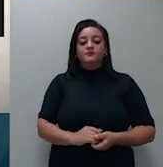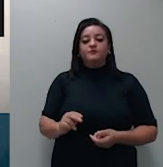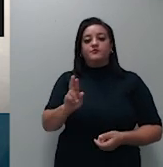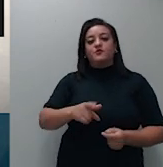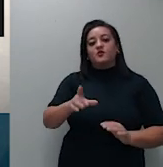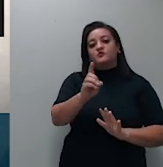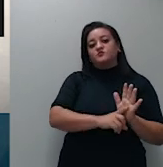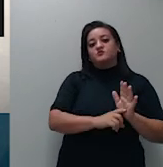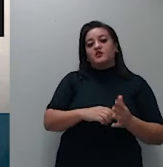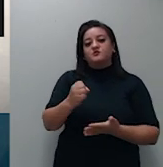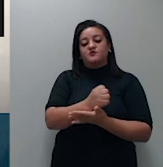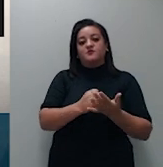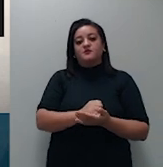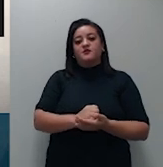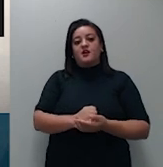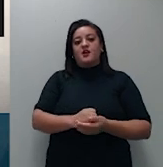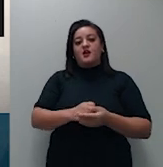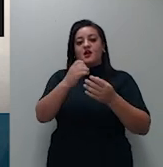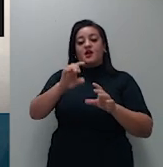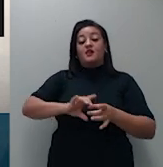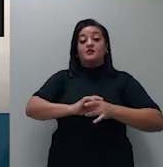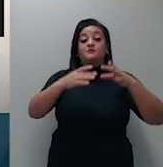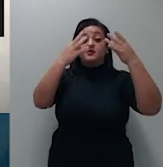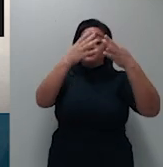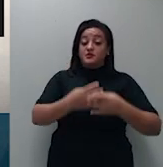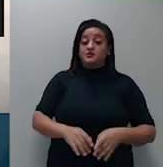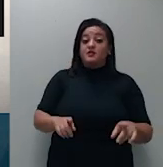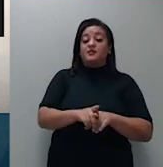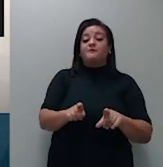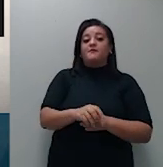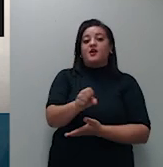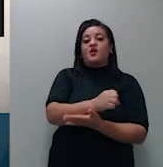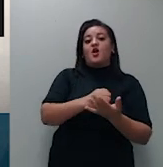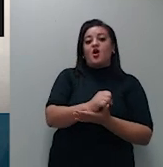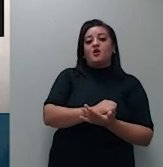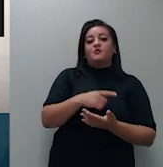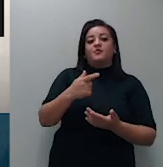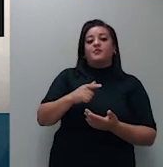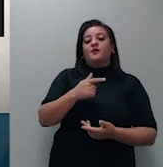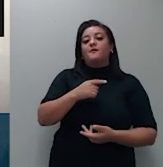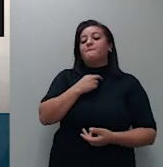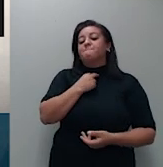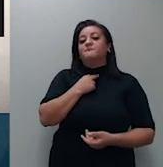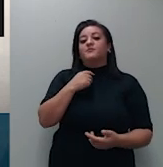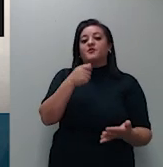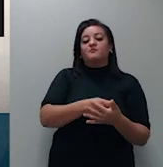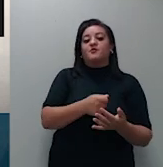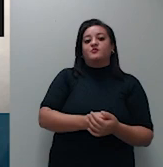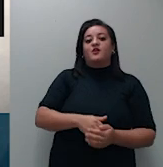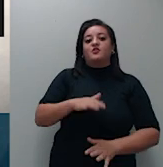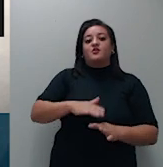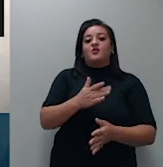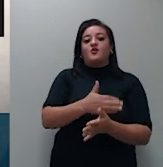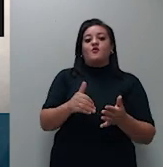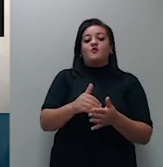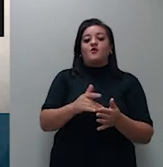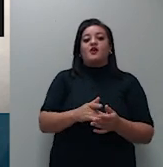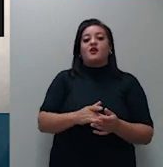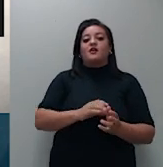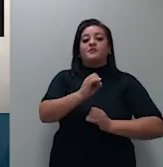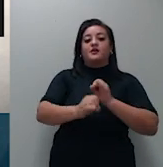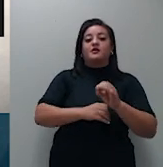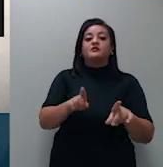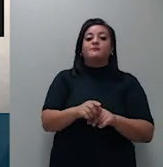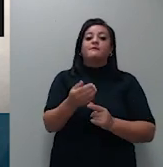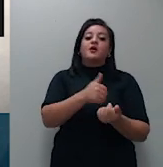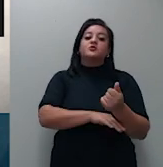liberdade de expressão como bases da inimputabilidade de todo e qualquer intermediário da rede esconde a tutela